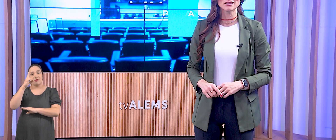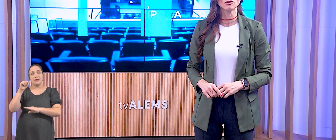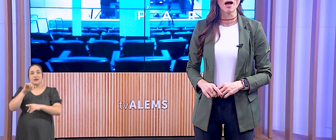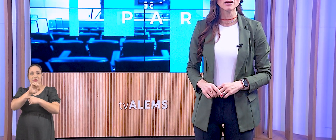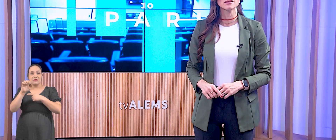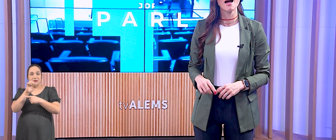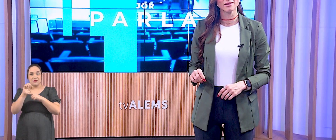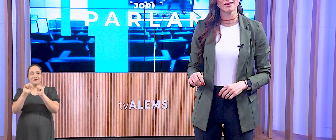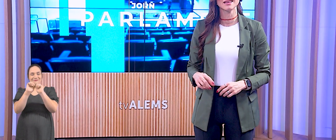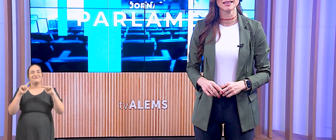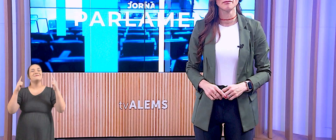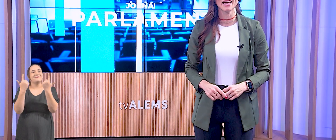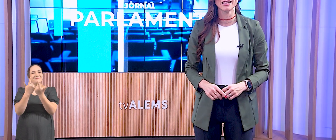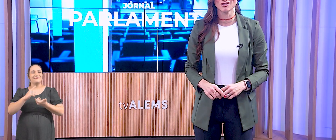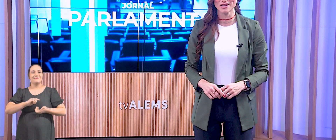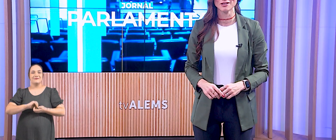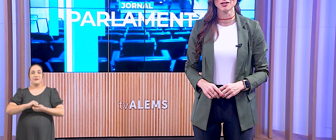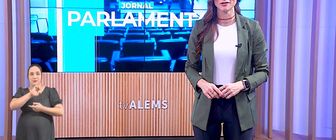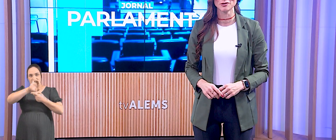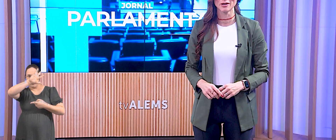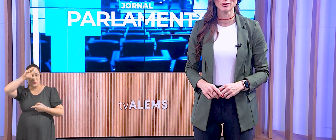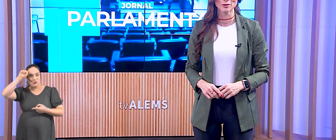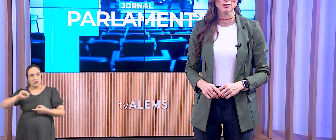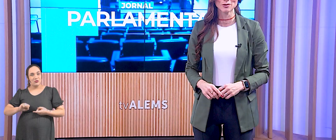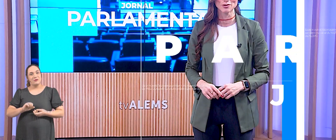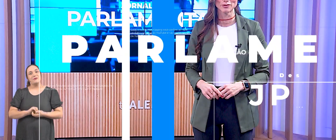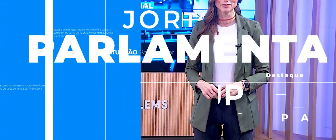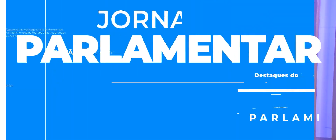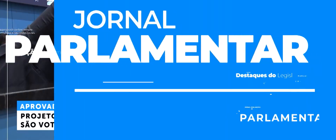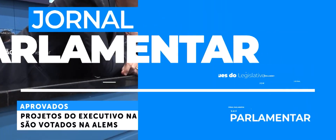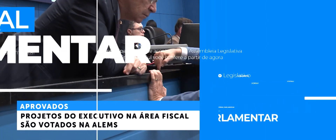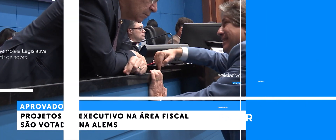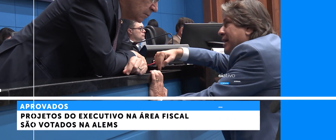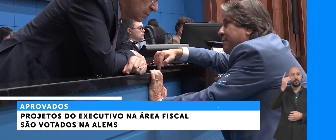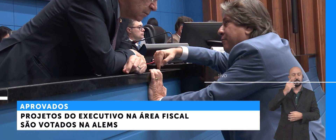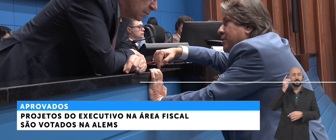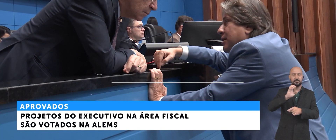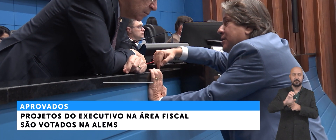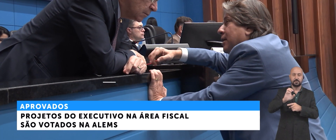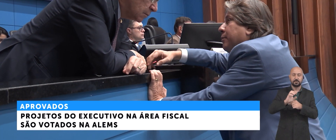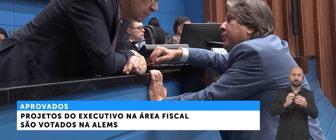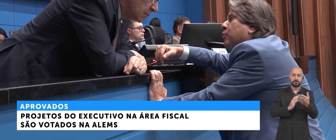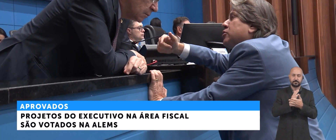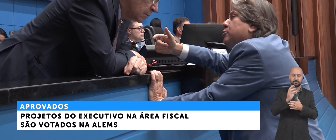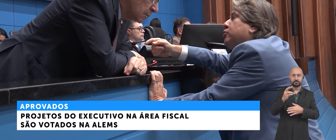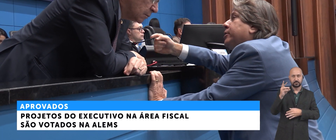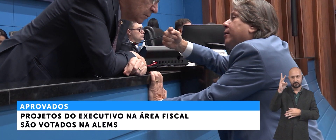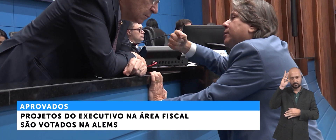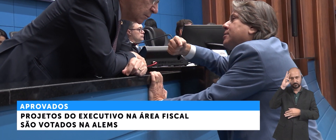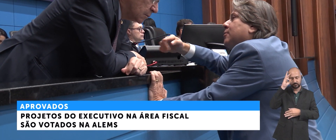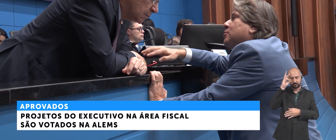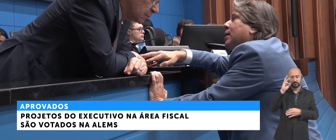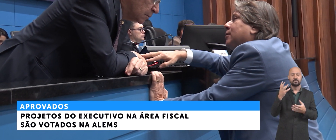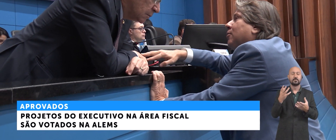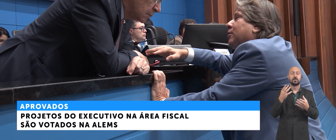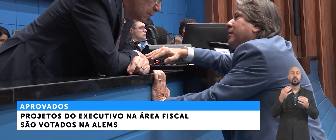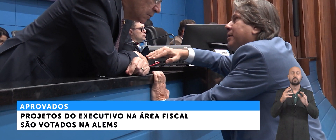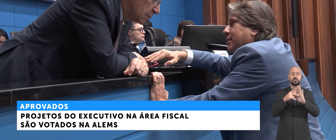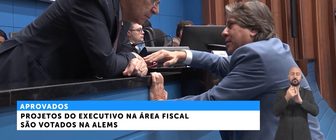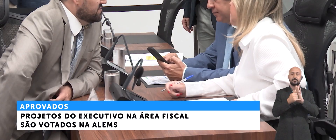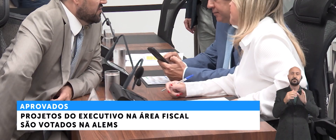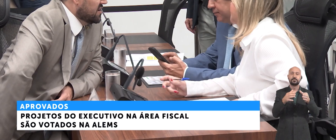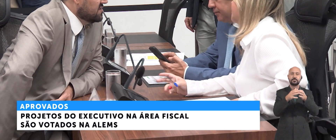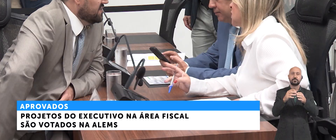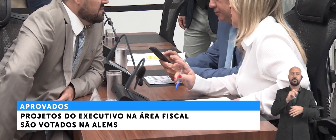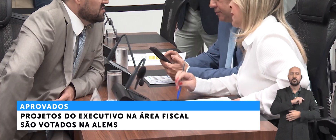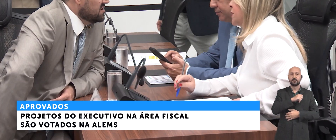deputados estaduais aqui na Assembleia Legislativa de Mato Grosso do Sul. Os deputados estaduais aprovaram nesta terça-feira